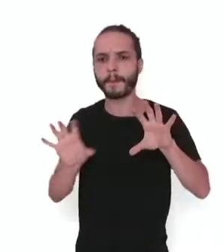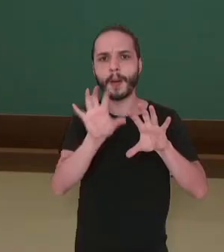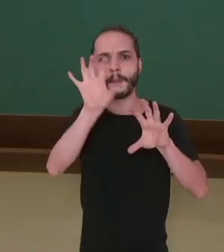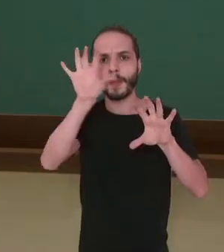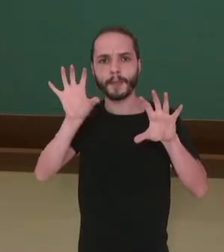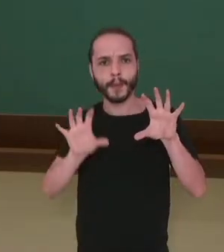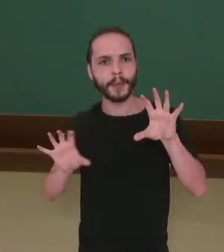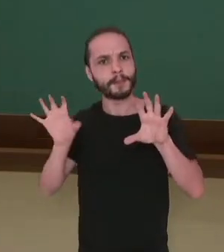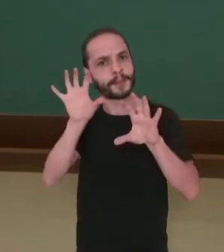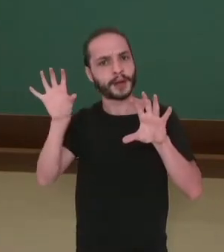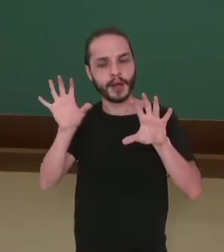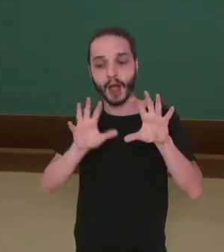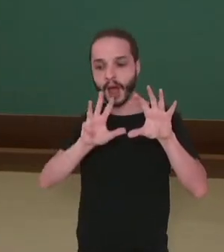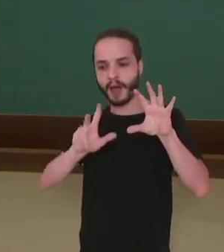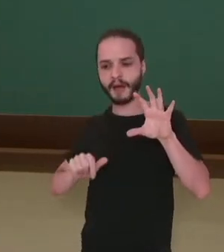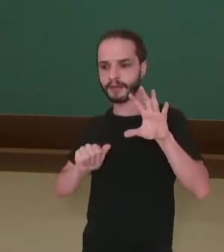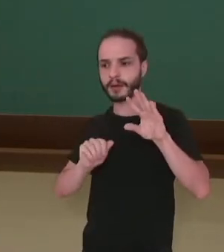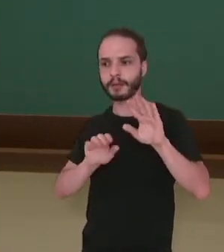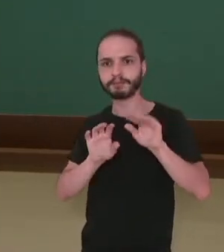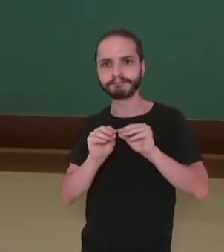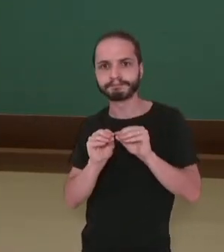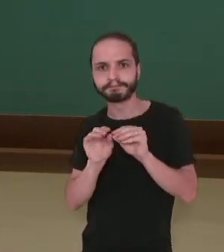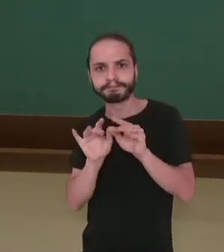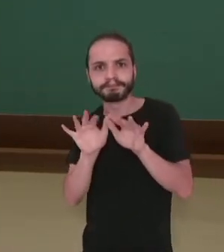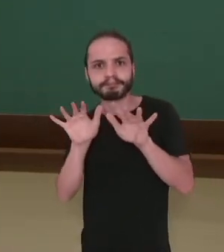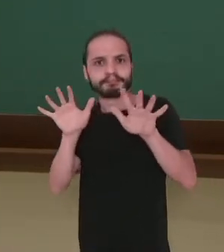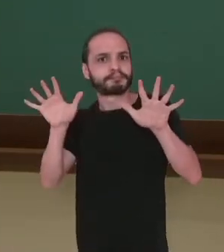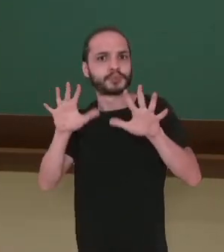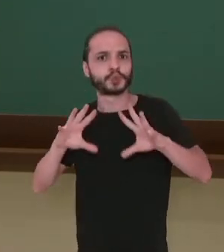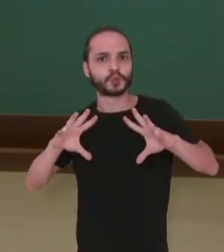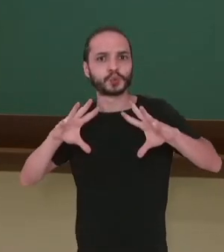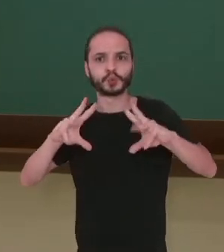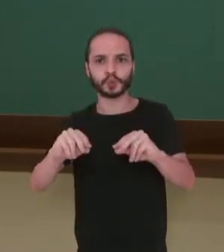até habitar todos os continentes do mundo, né?